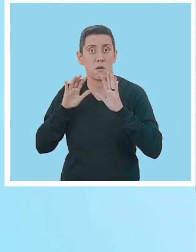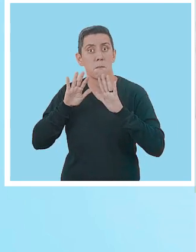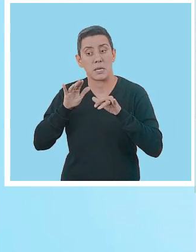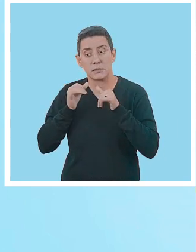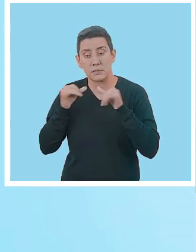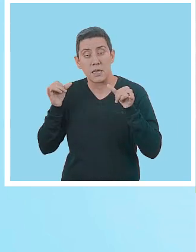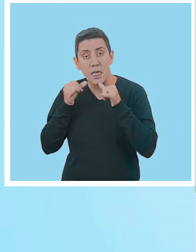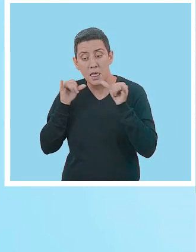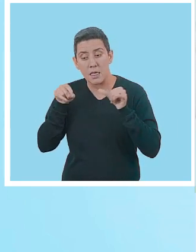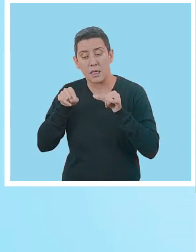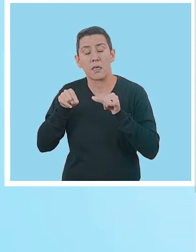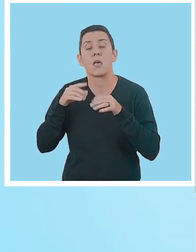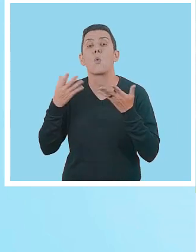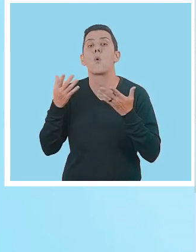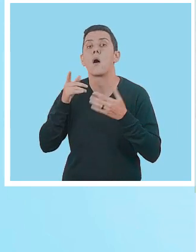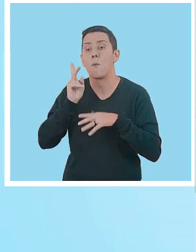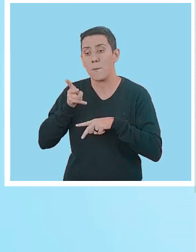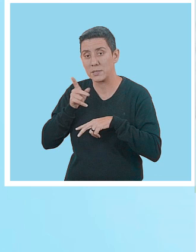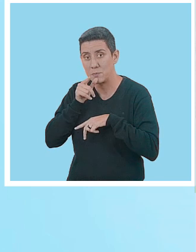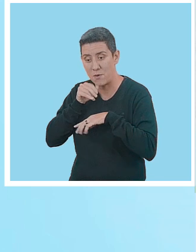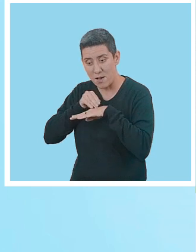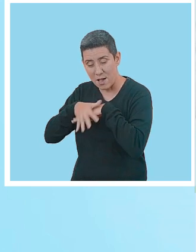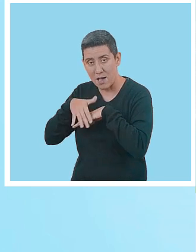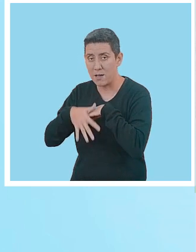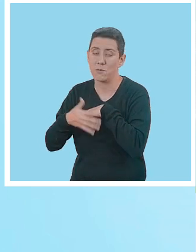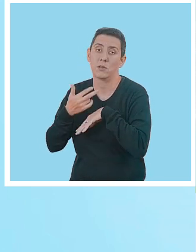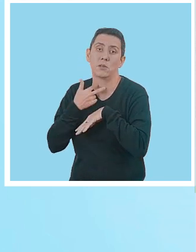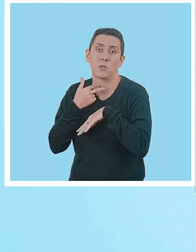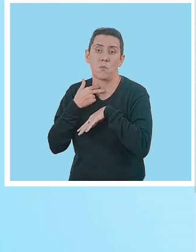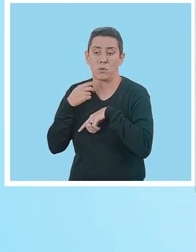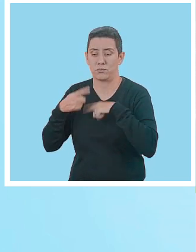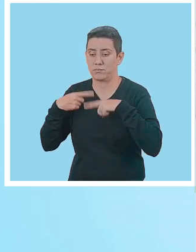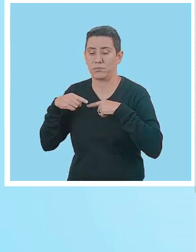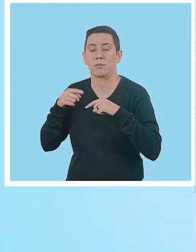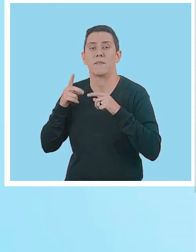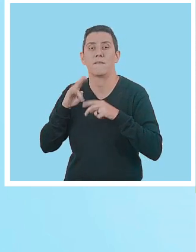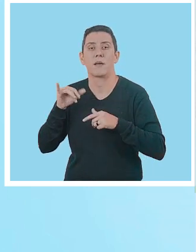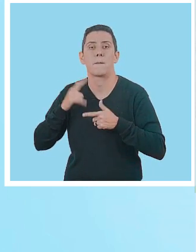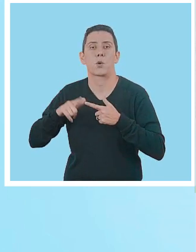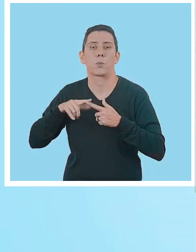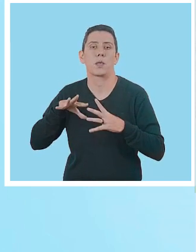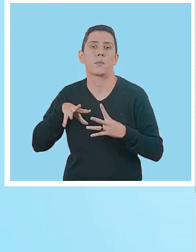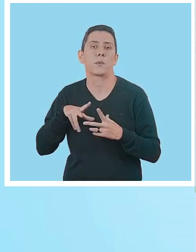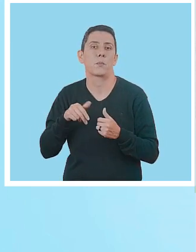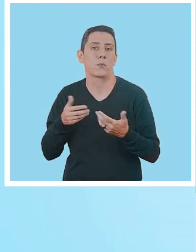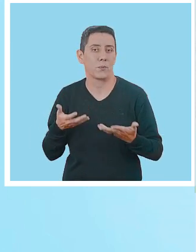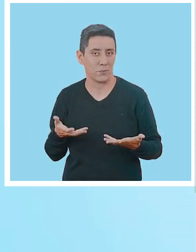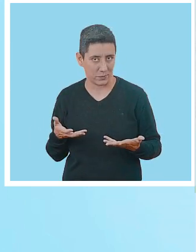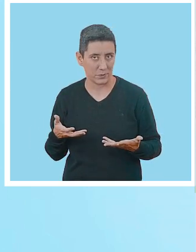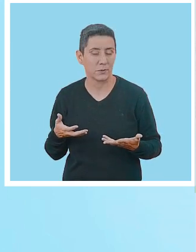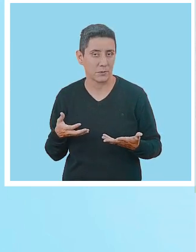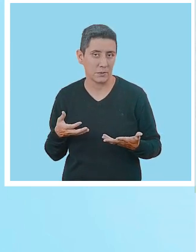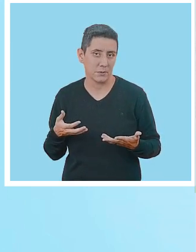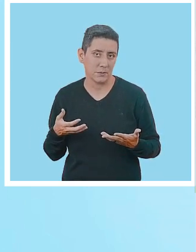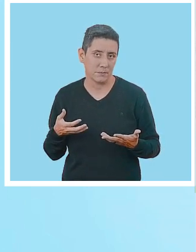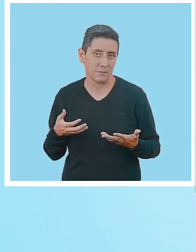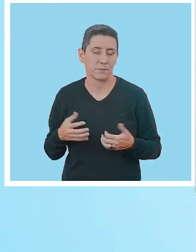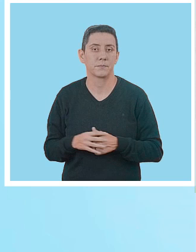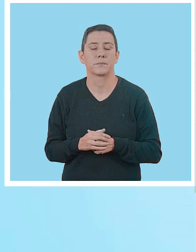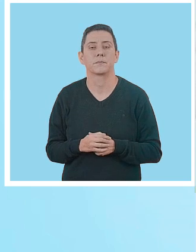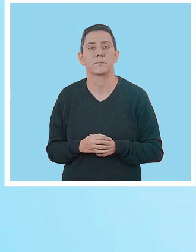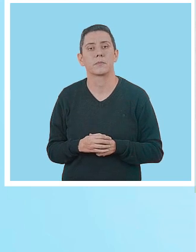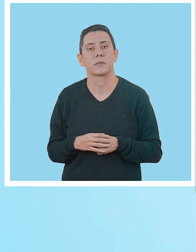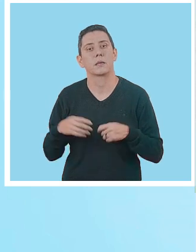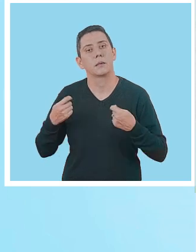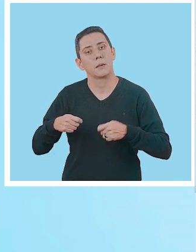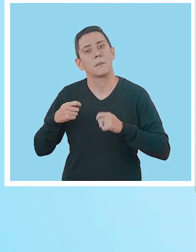a energia gerada para abastecer esse veículo elétrico Não adianta ela vem de uma fonte não verde